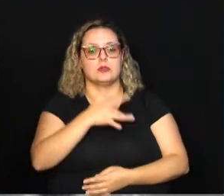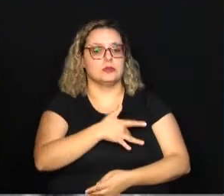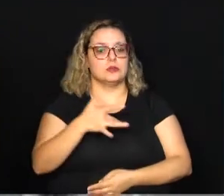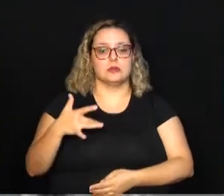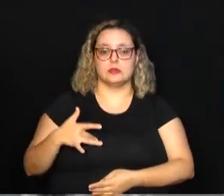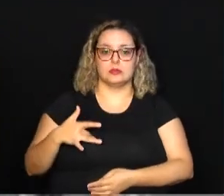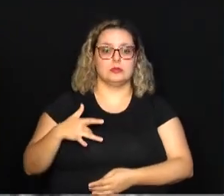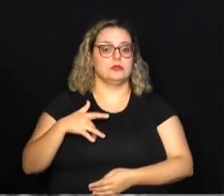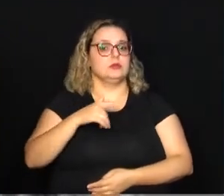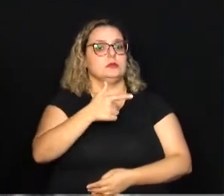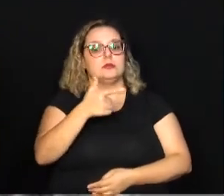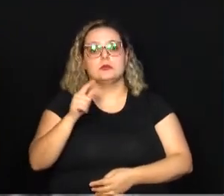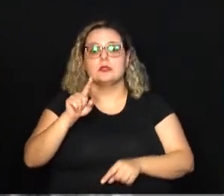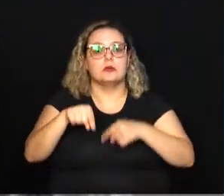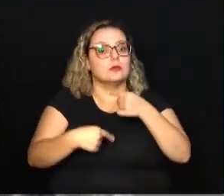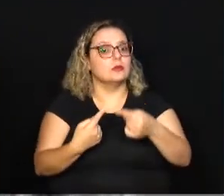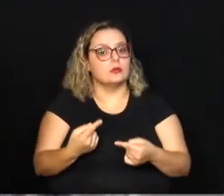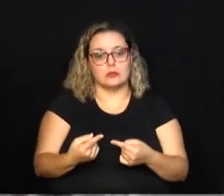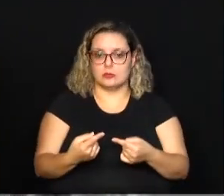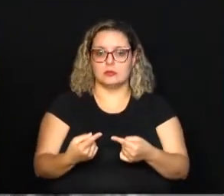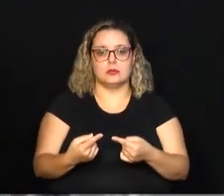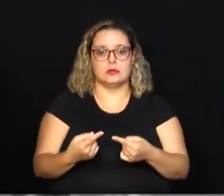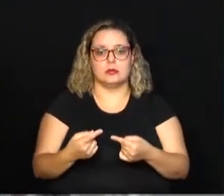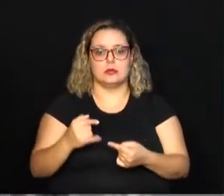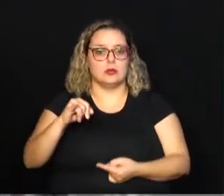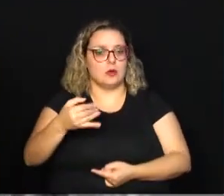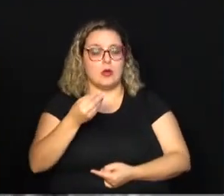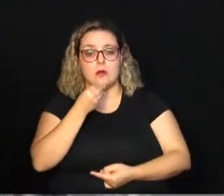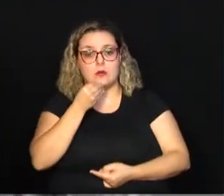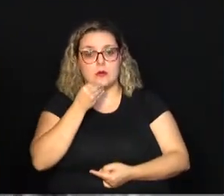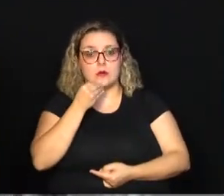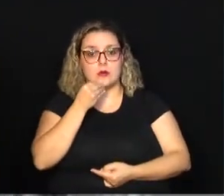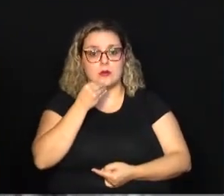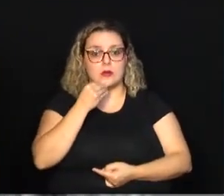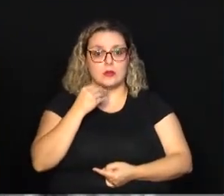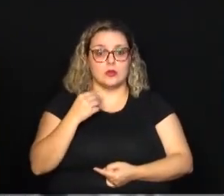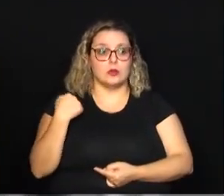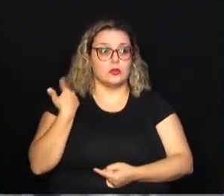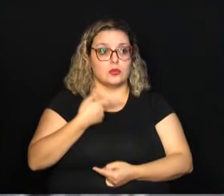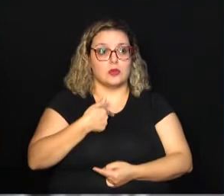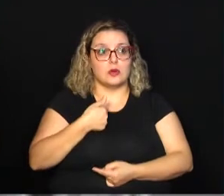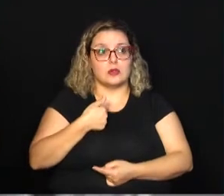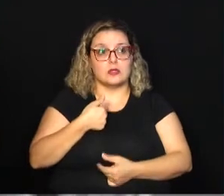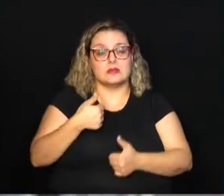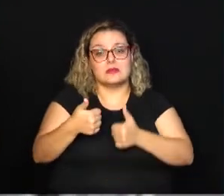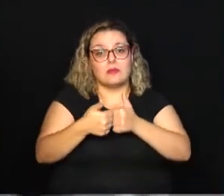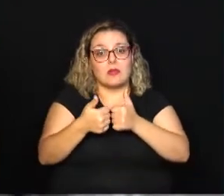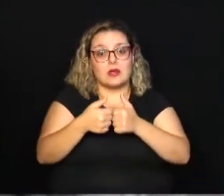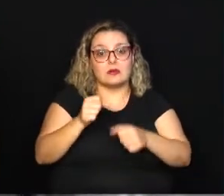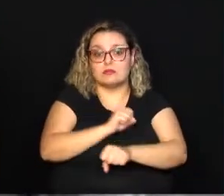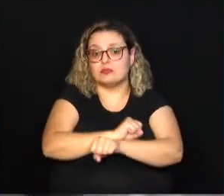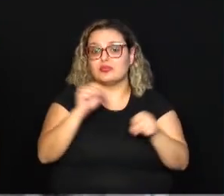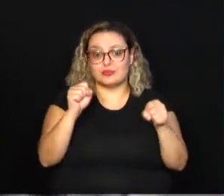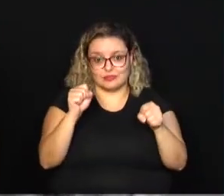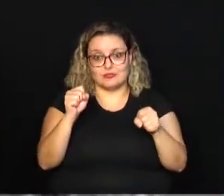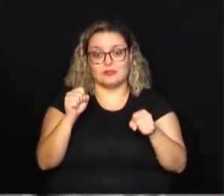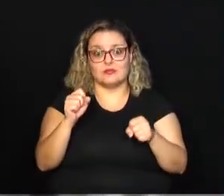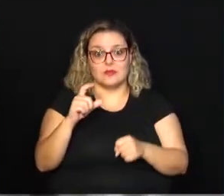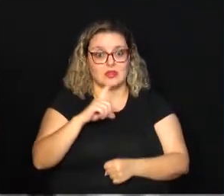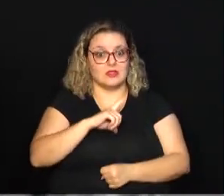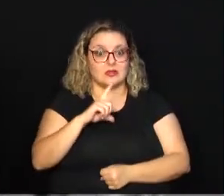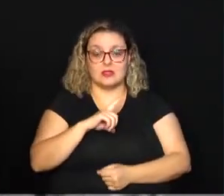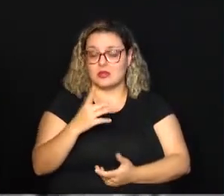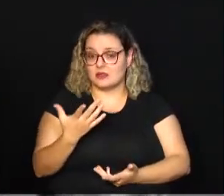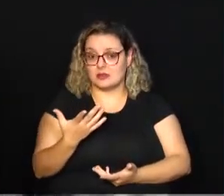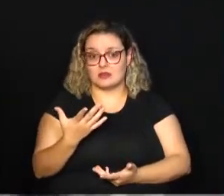outra possibilidade, porque com o colapso que a gente está perto de chegar, a gente vamos ter que